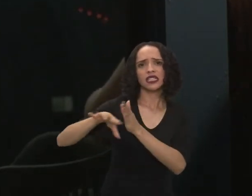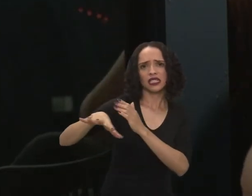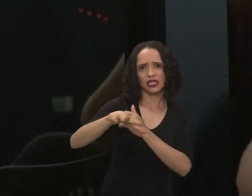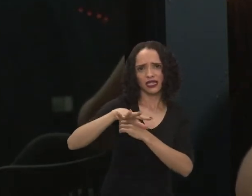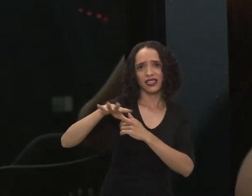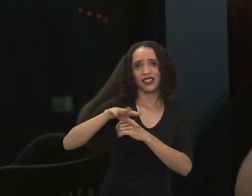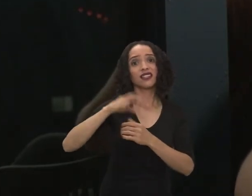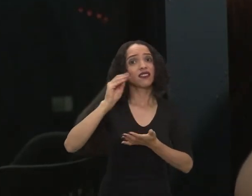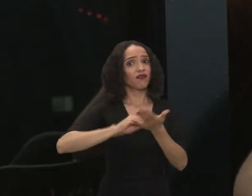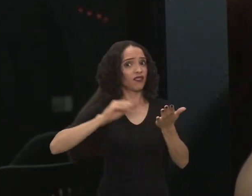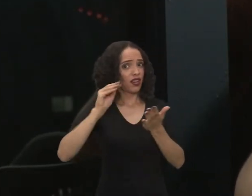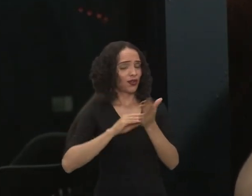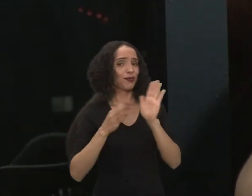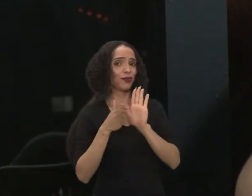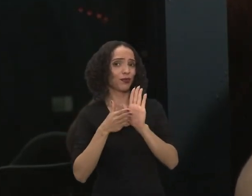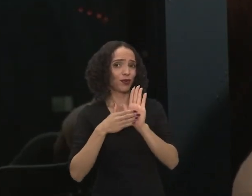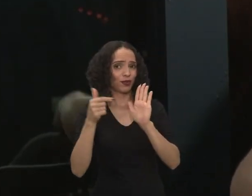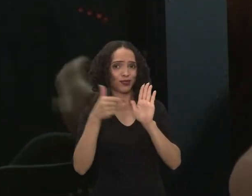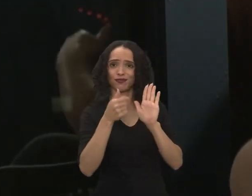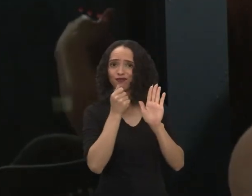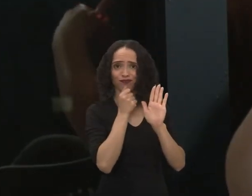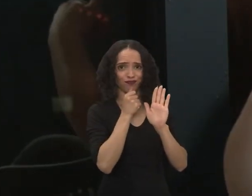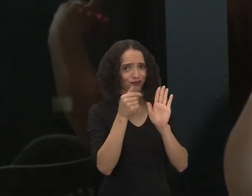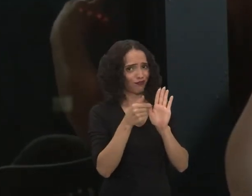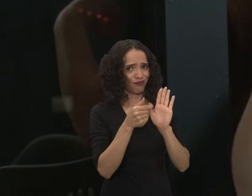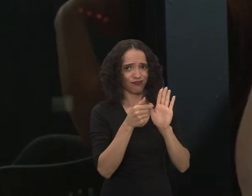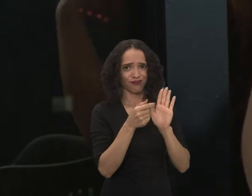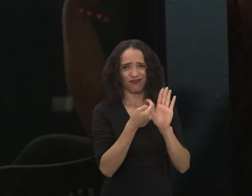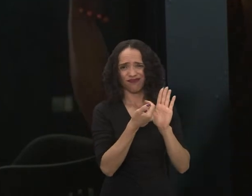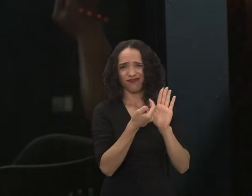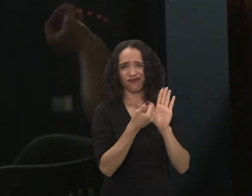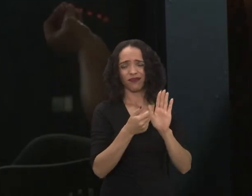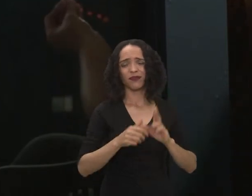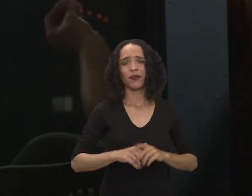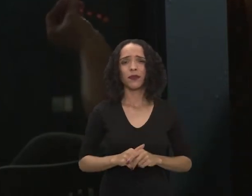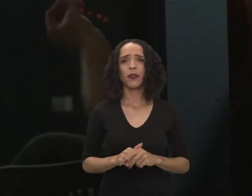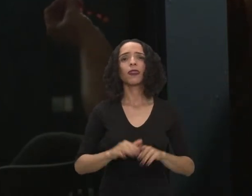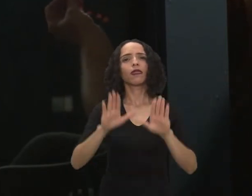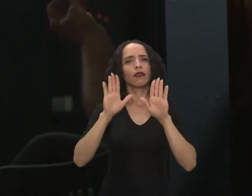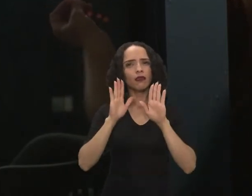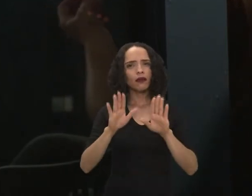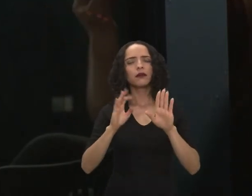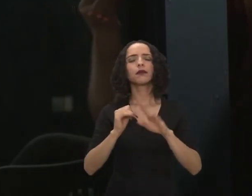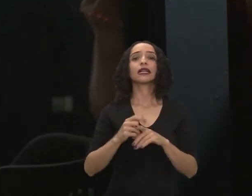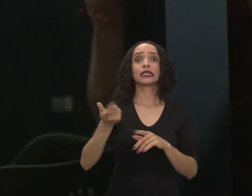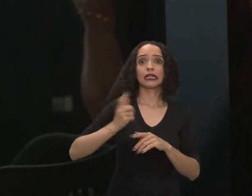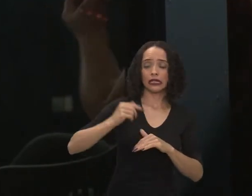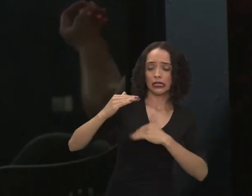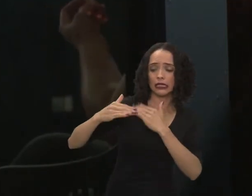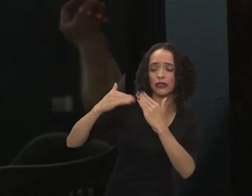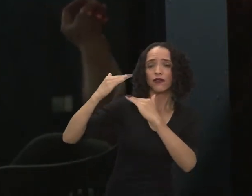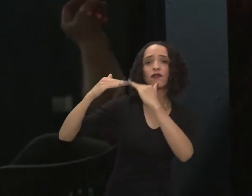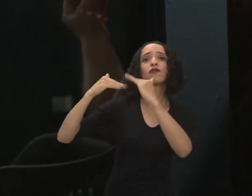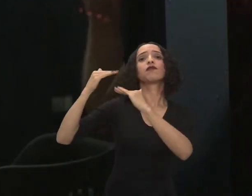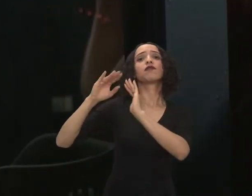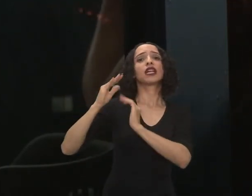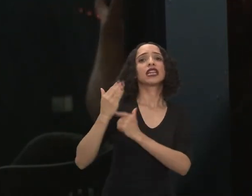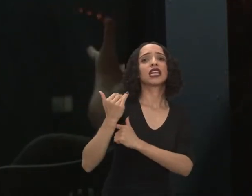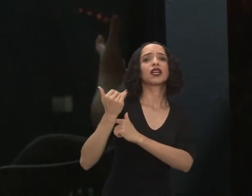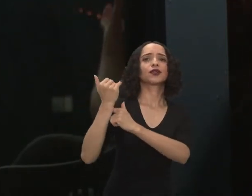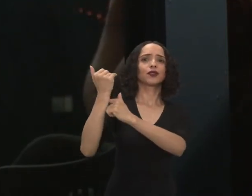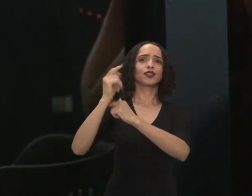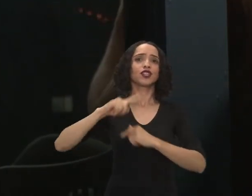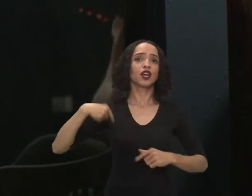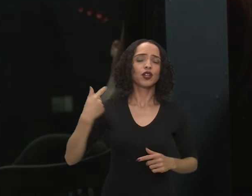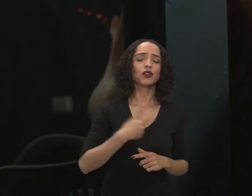muito nessas propostas. Mas, além de desenvolver essa tecnologia, é preciso dar condição para que as